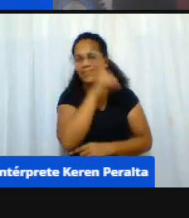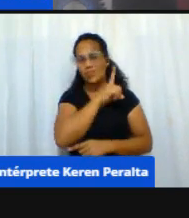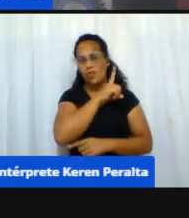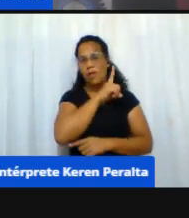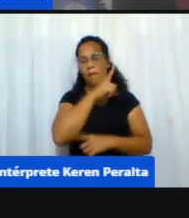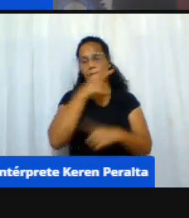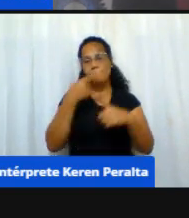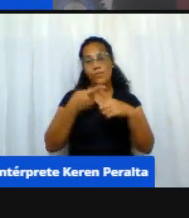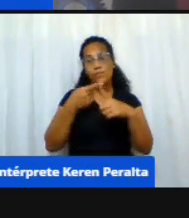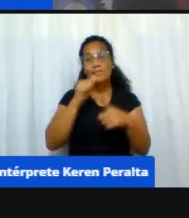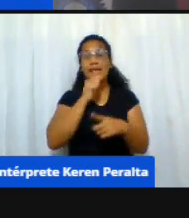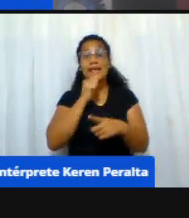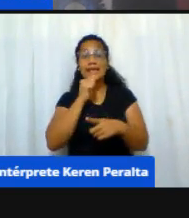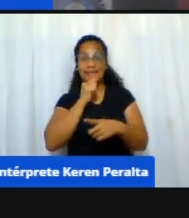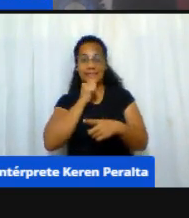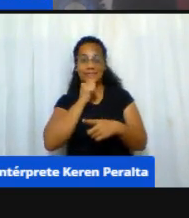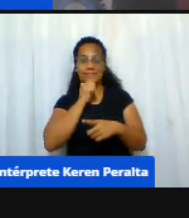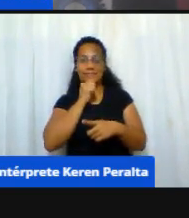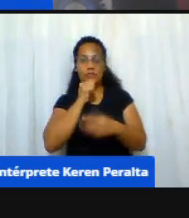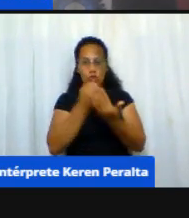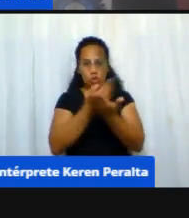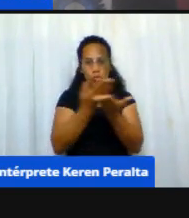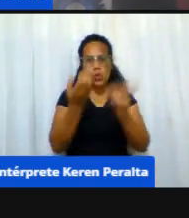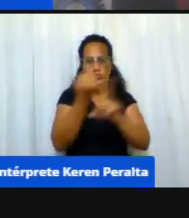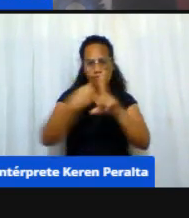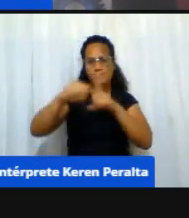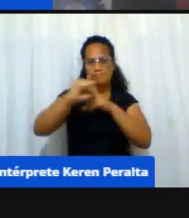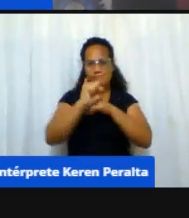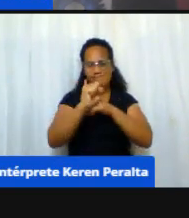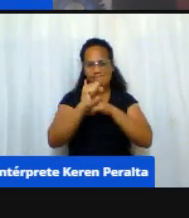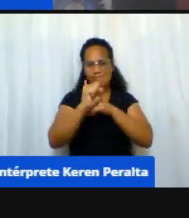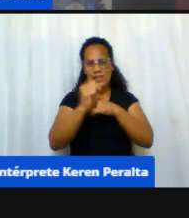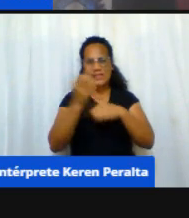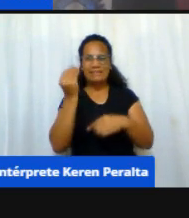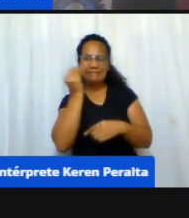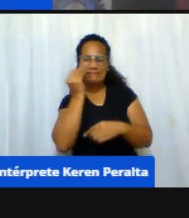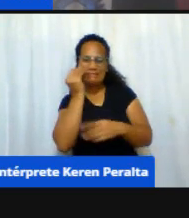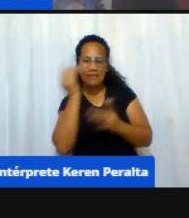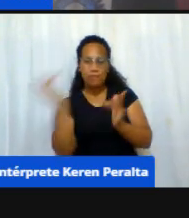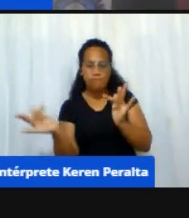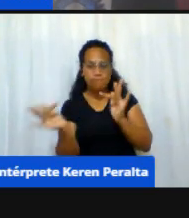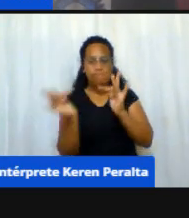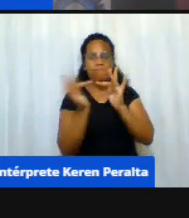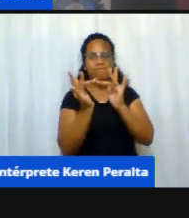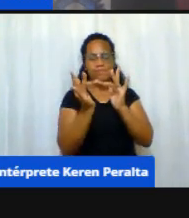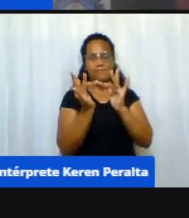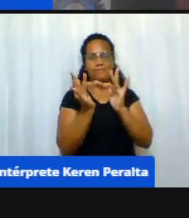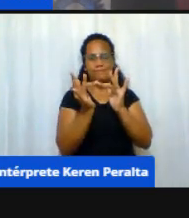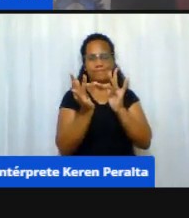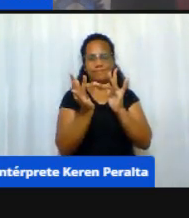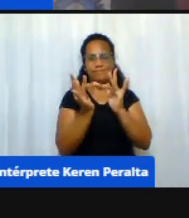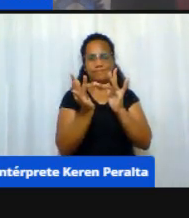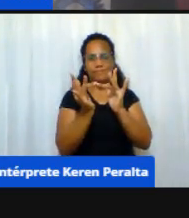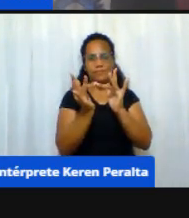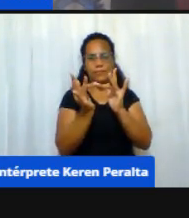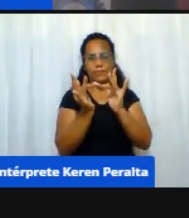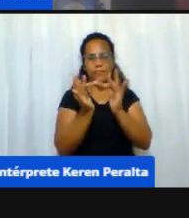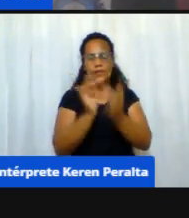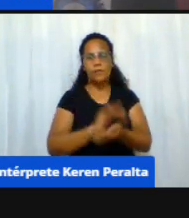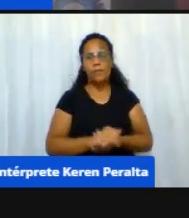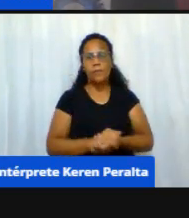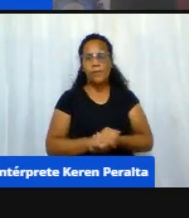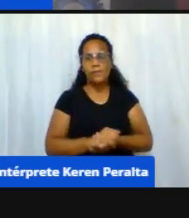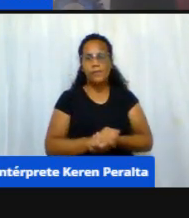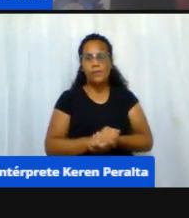a virtualidade como carro-chefe das relações humanas ainda, e talvez que bom que por um lado assim seja,